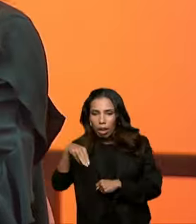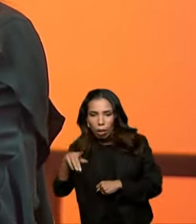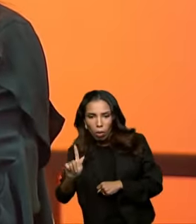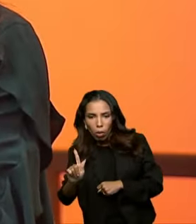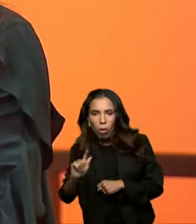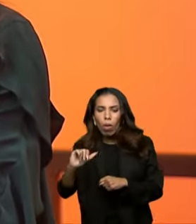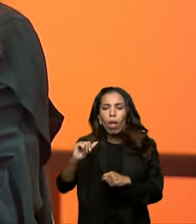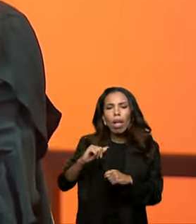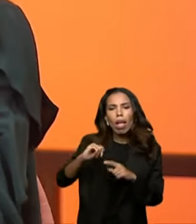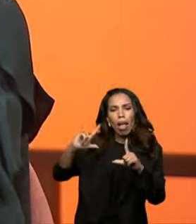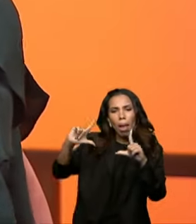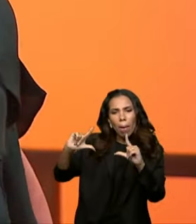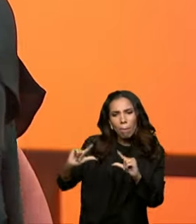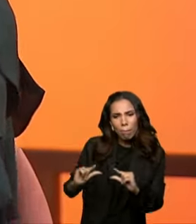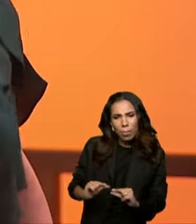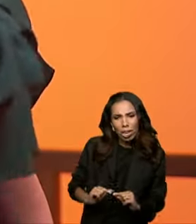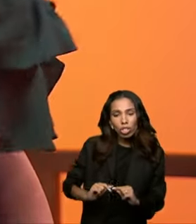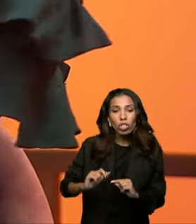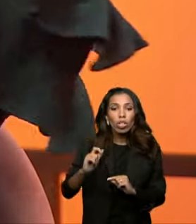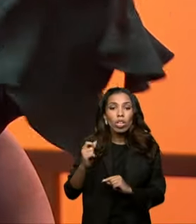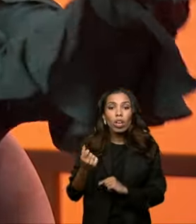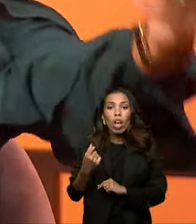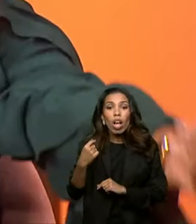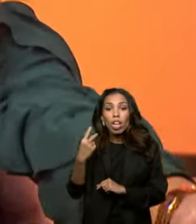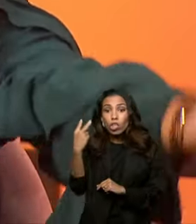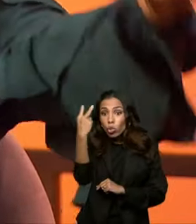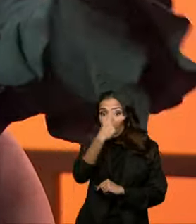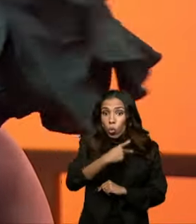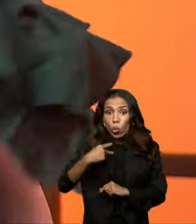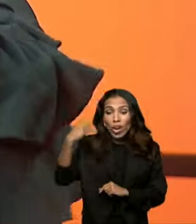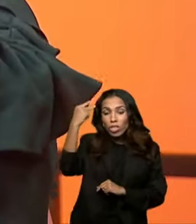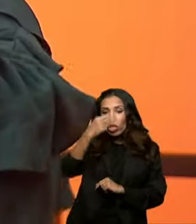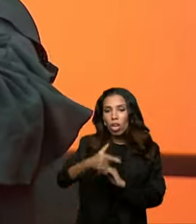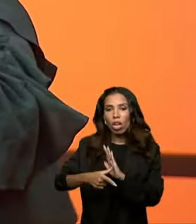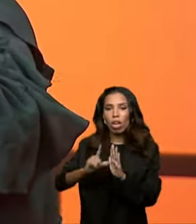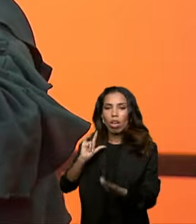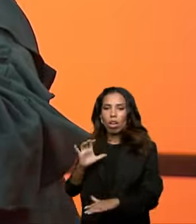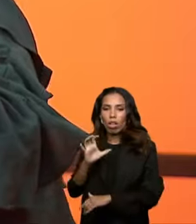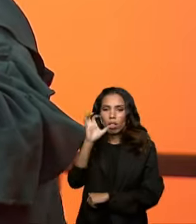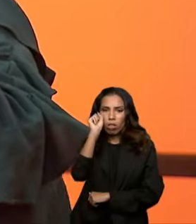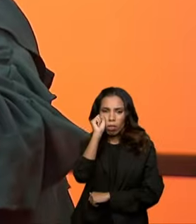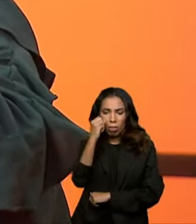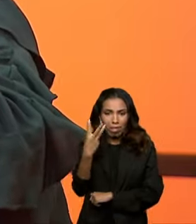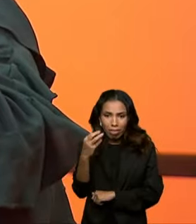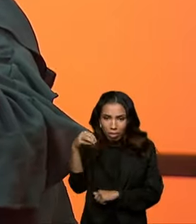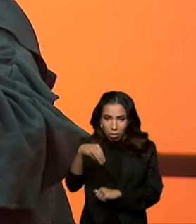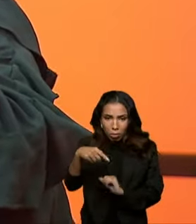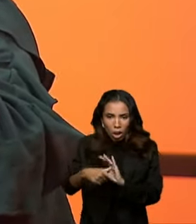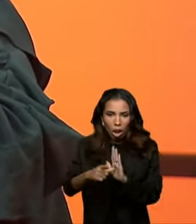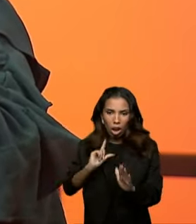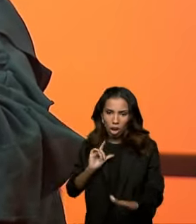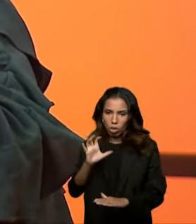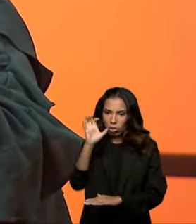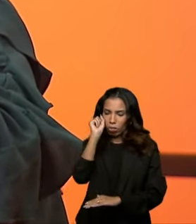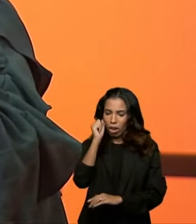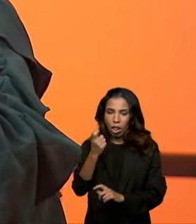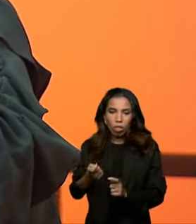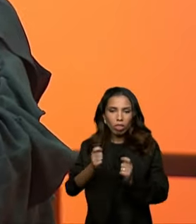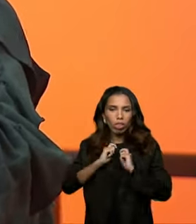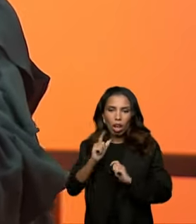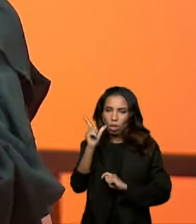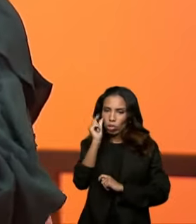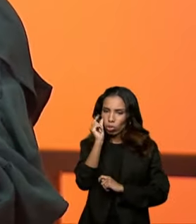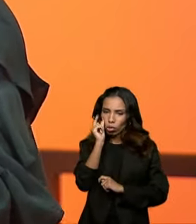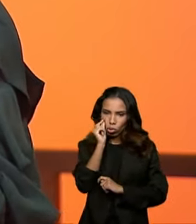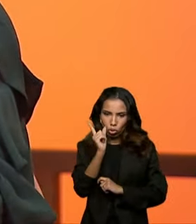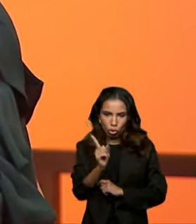dose muito mais baixa. Eu tenho que tomar 2 horas antes de dormir, não é meia hora antes de dormir, ela não induz sono.